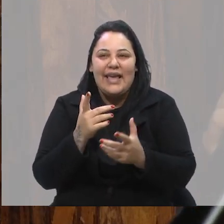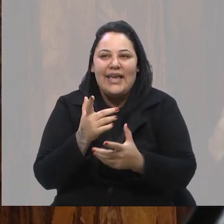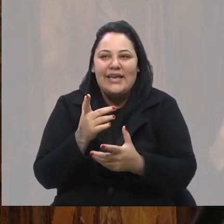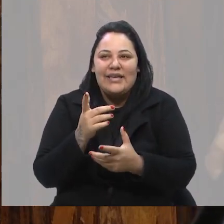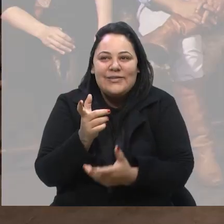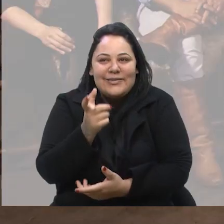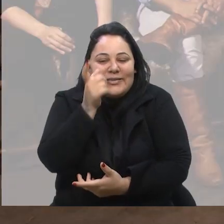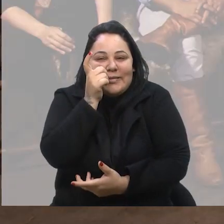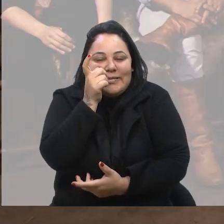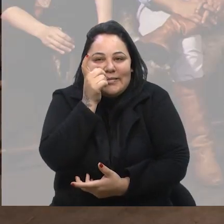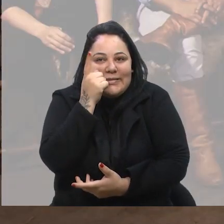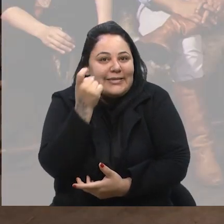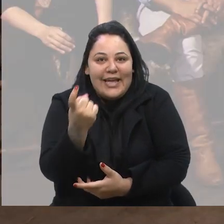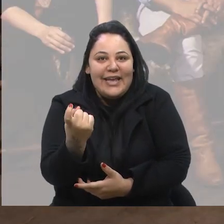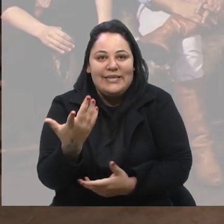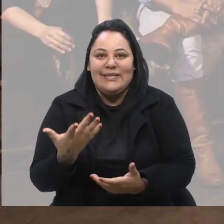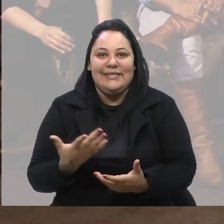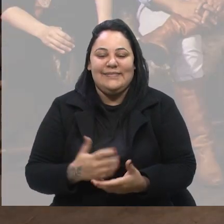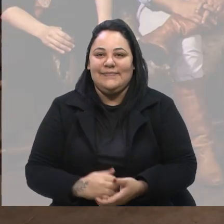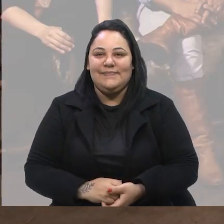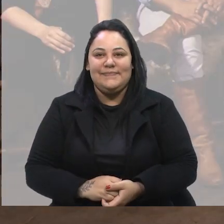no nativismo.